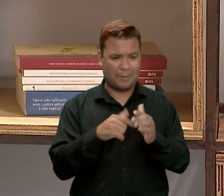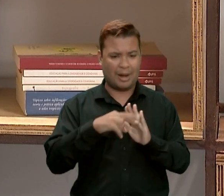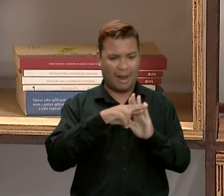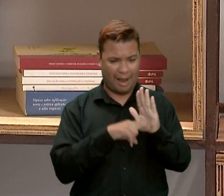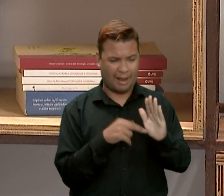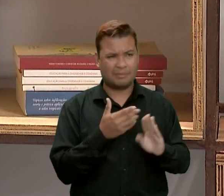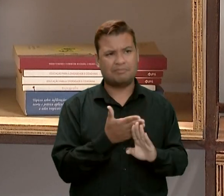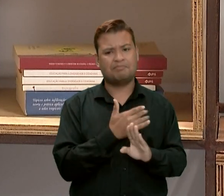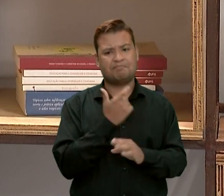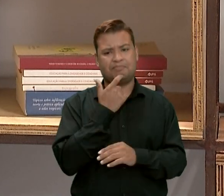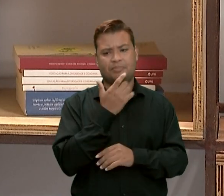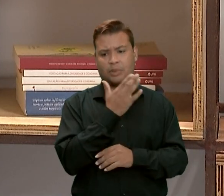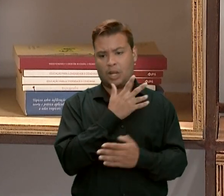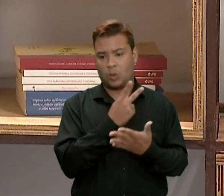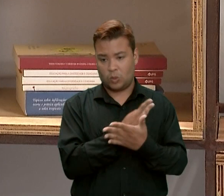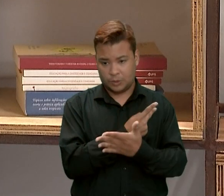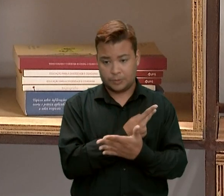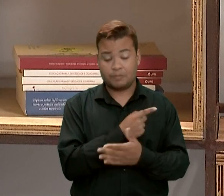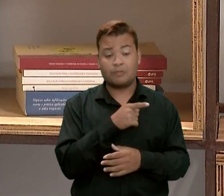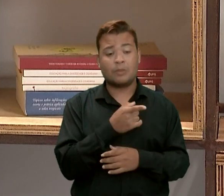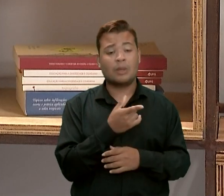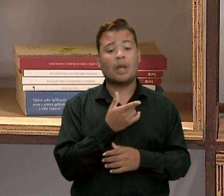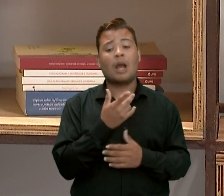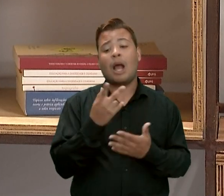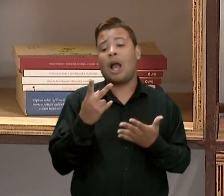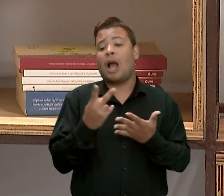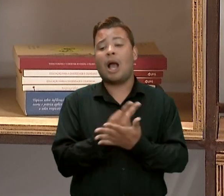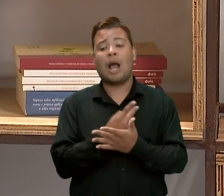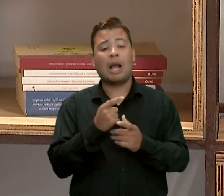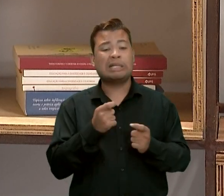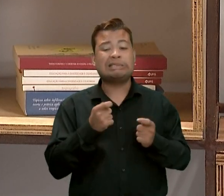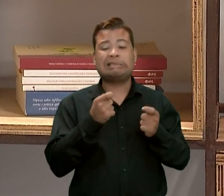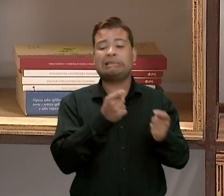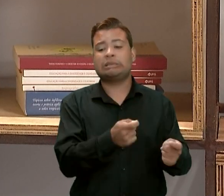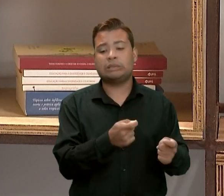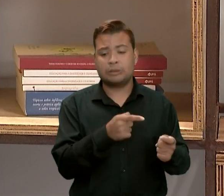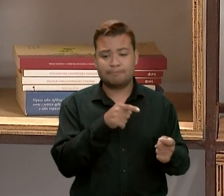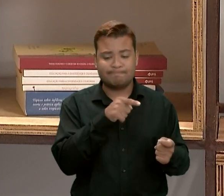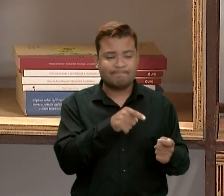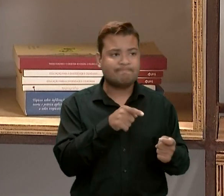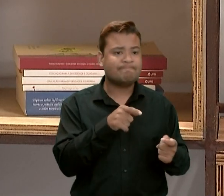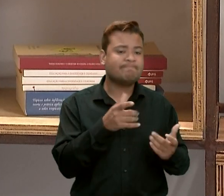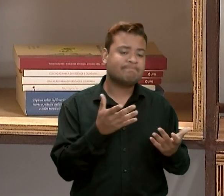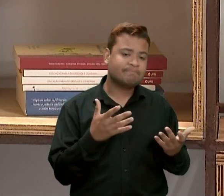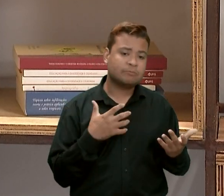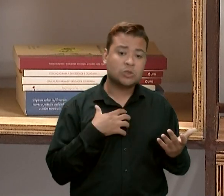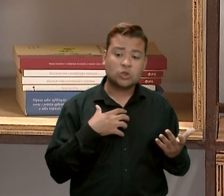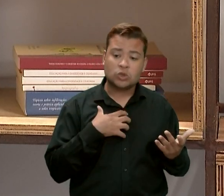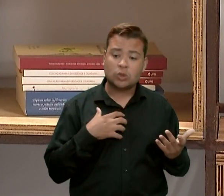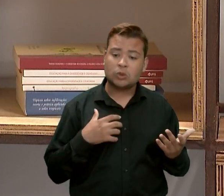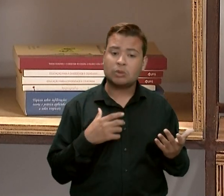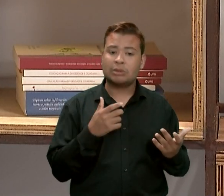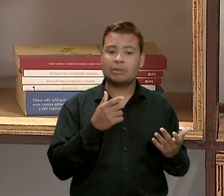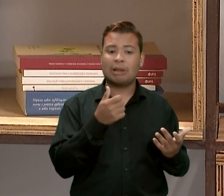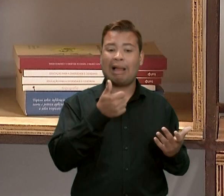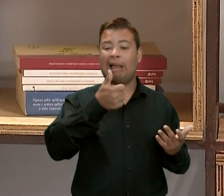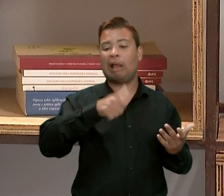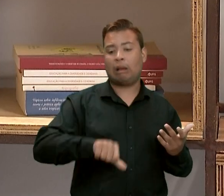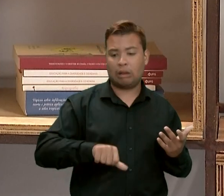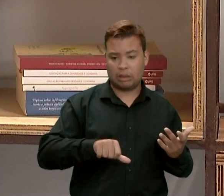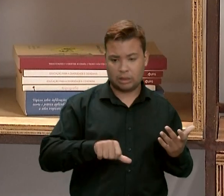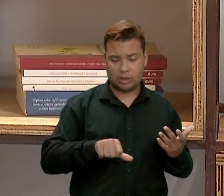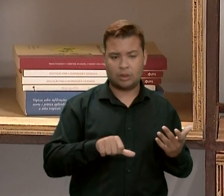que ajuda mais ainda a uma forma ilegal de